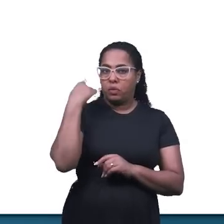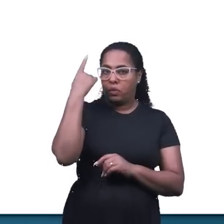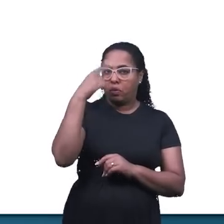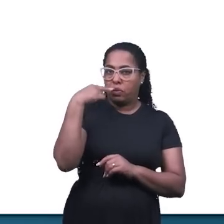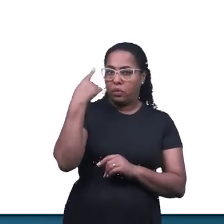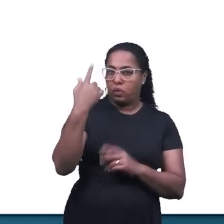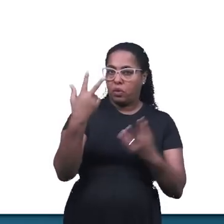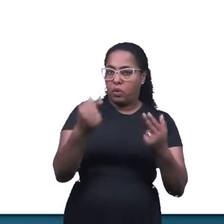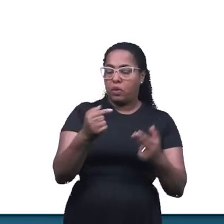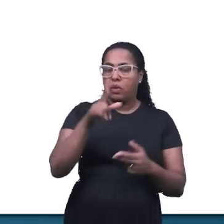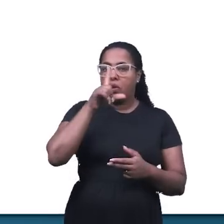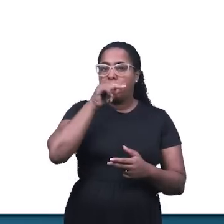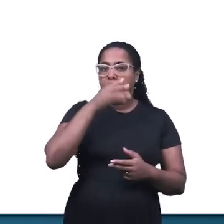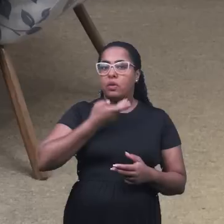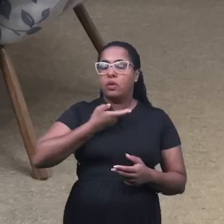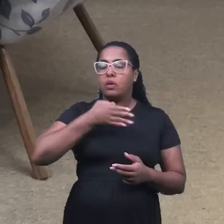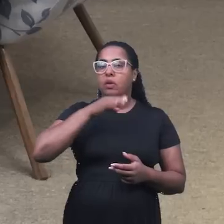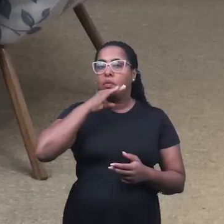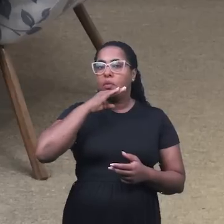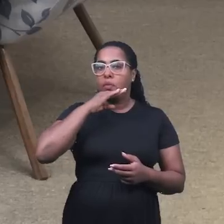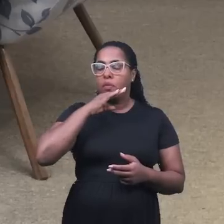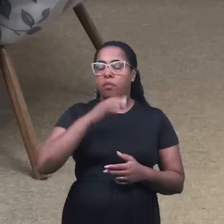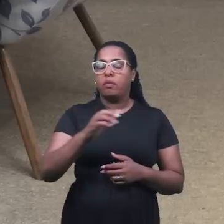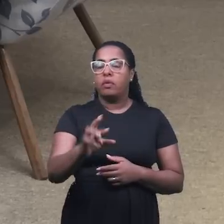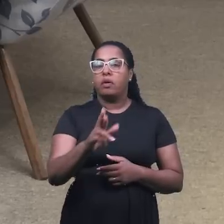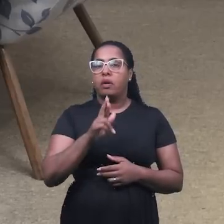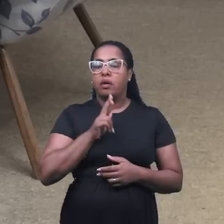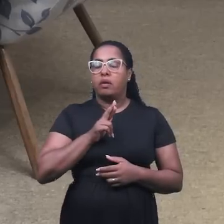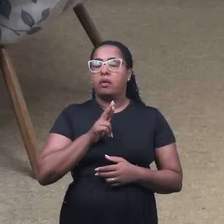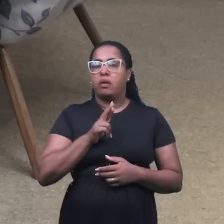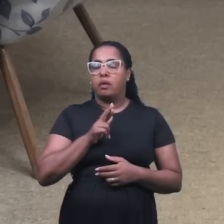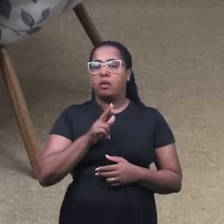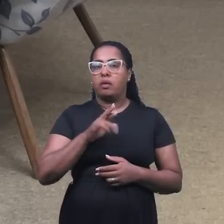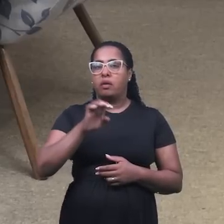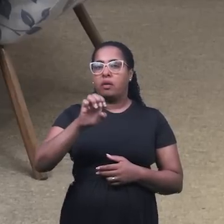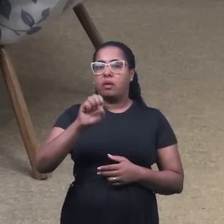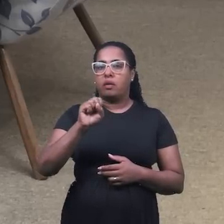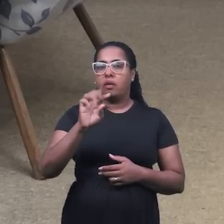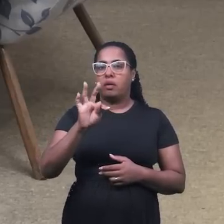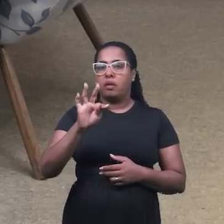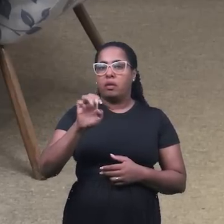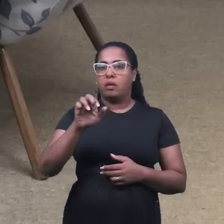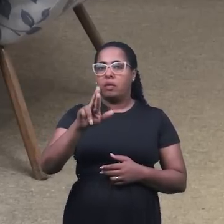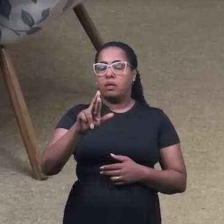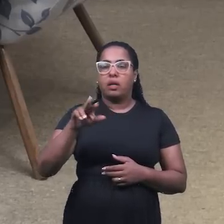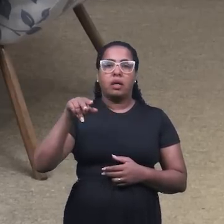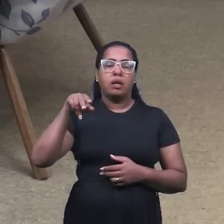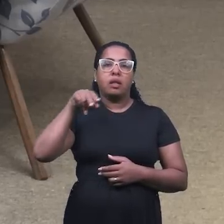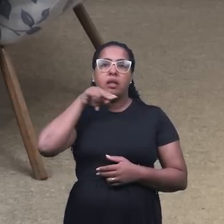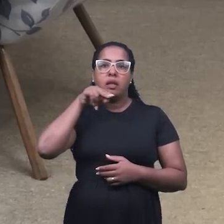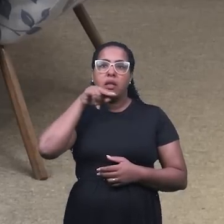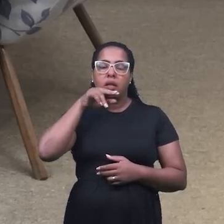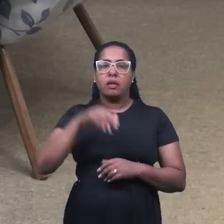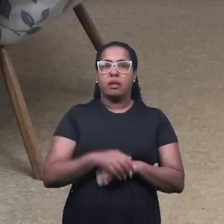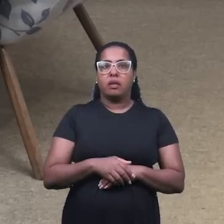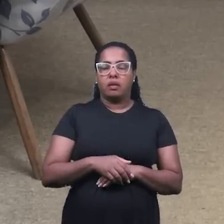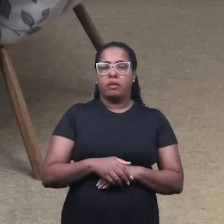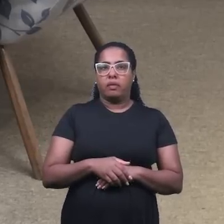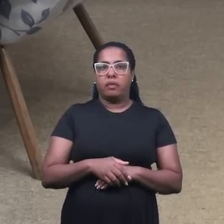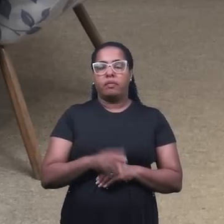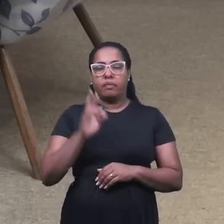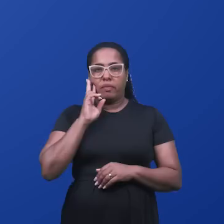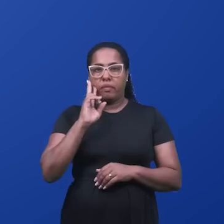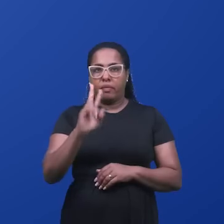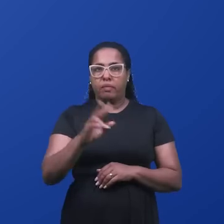olhos são como os das pombas"? Quem responde agora é a jovem Esther Oliveira, de Natal, Rio Grande do Norte.